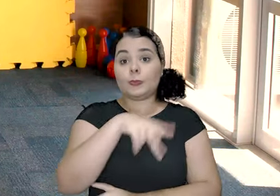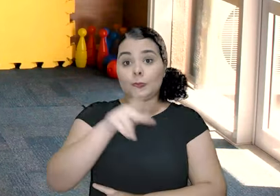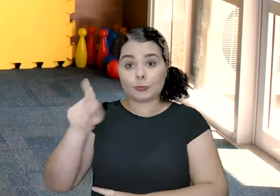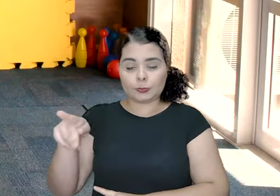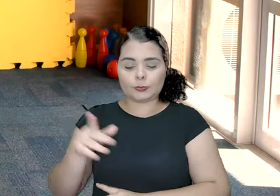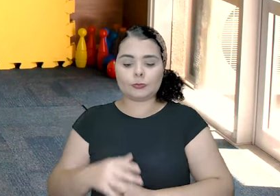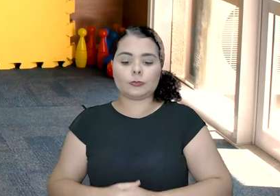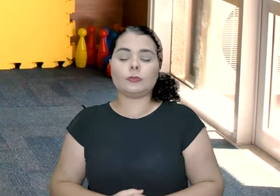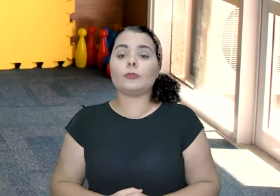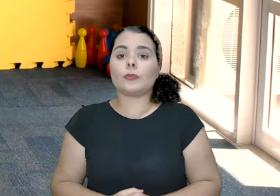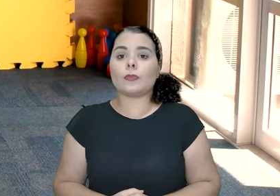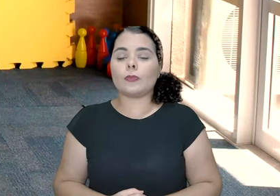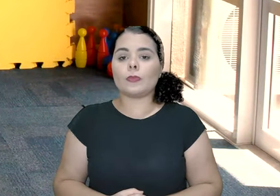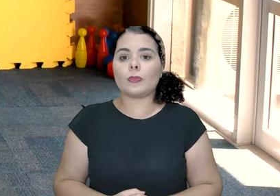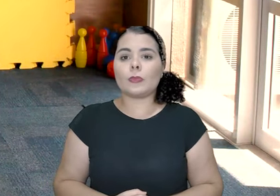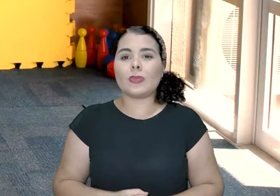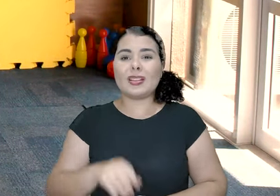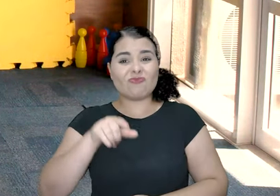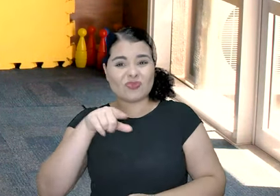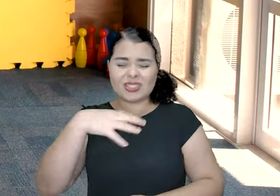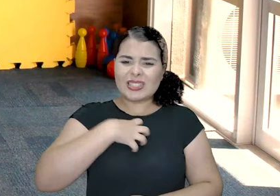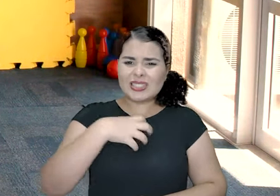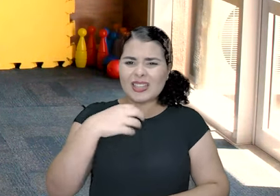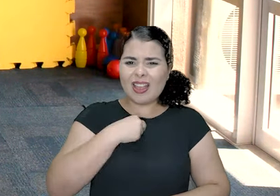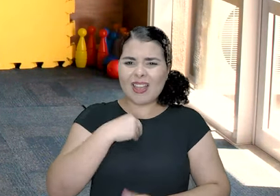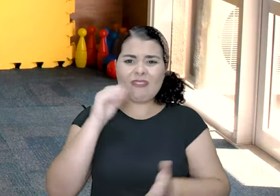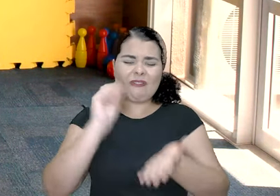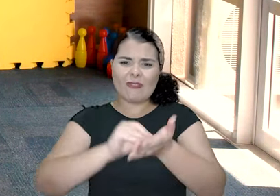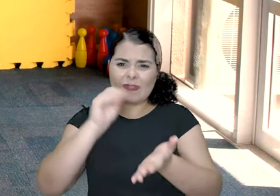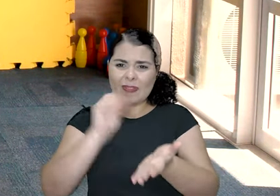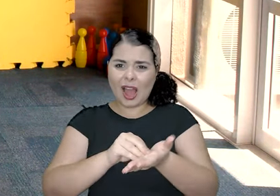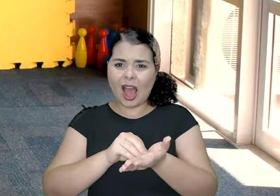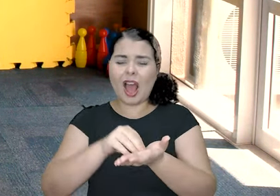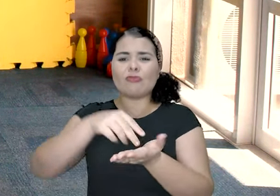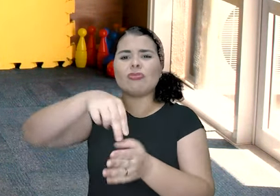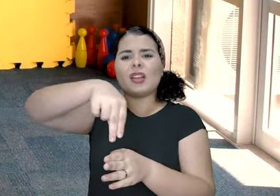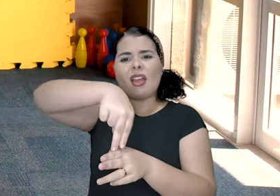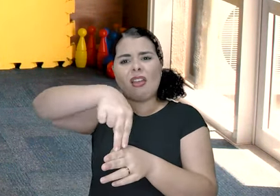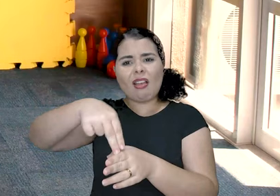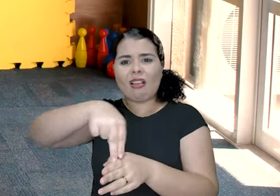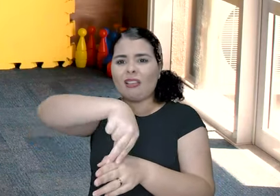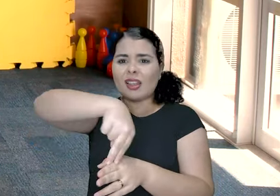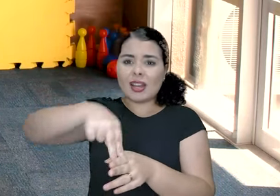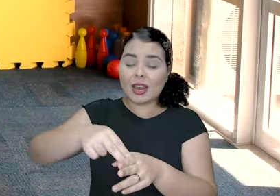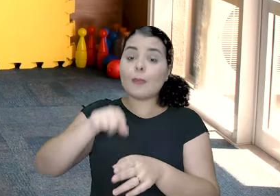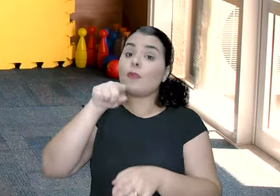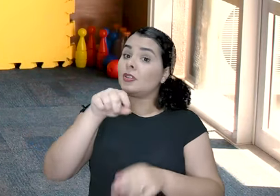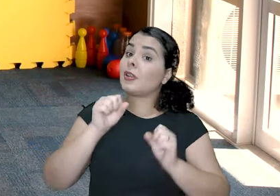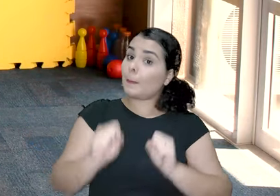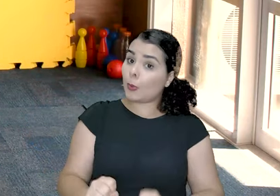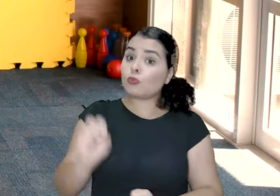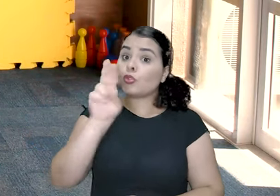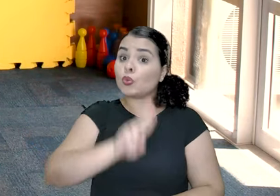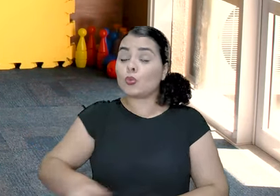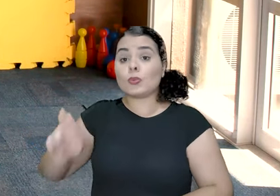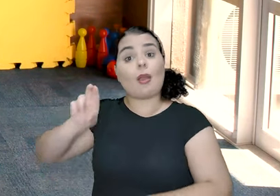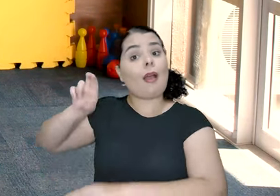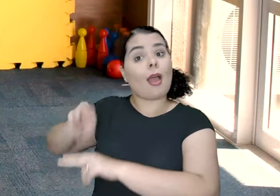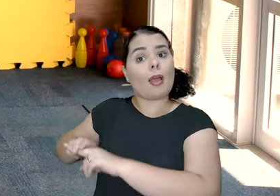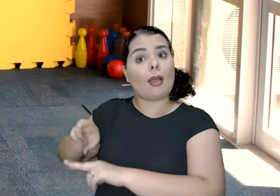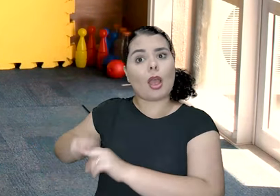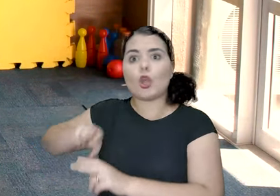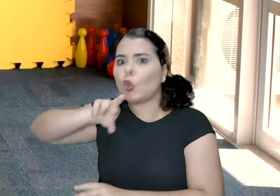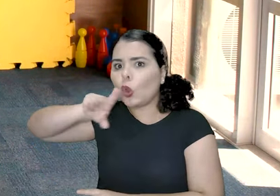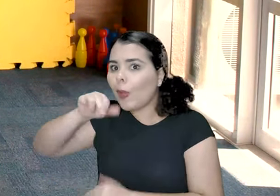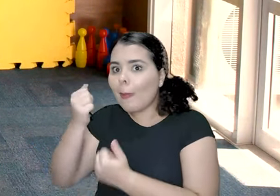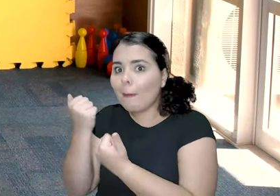ficou com pouco equilíbrio, pode usar a cadeira, mas só para ajudar no equilíbrio. Não é para apoiar